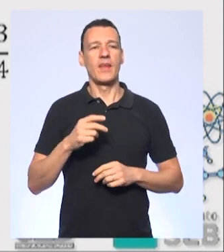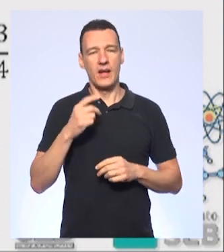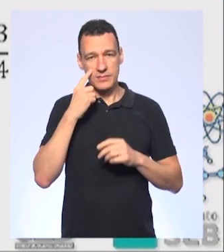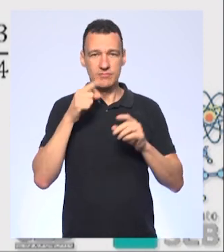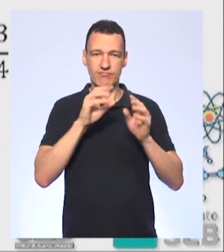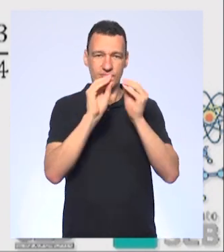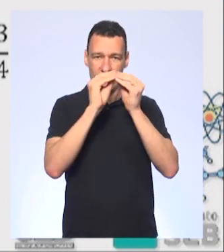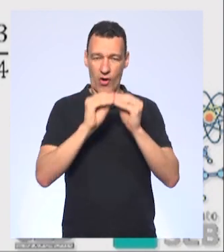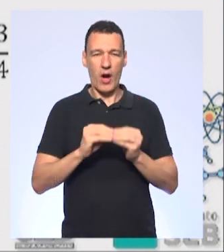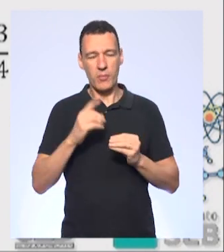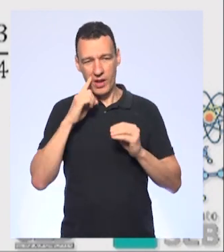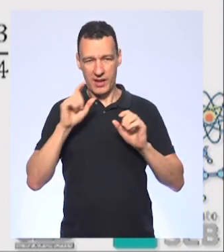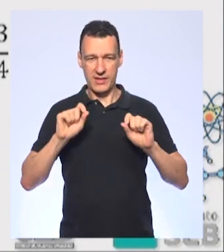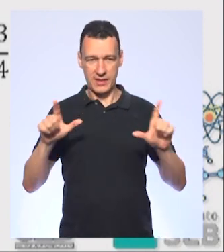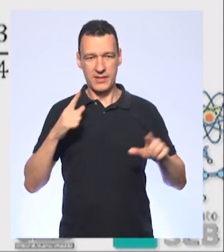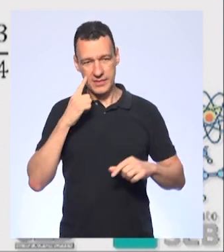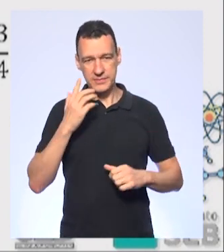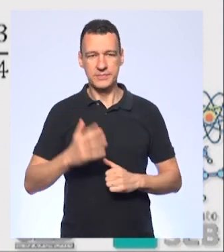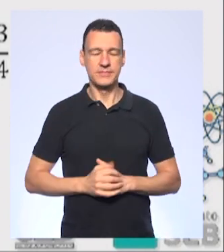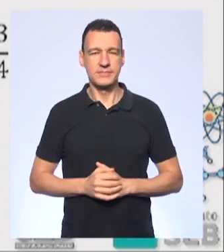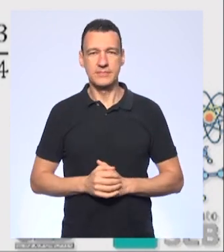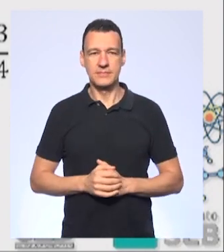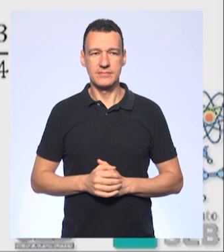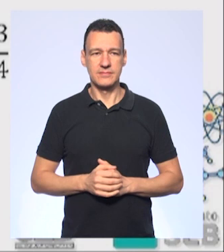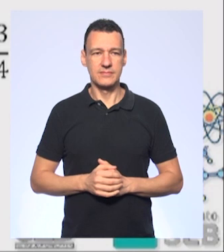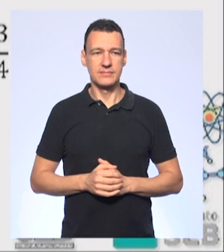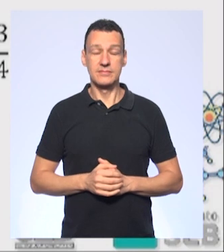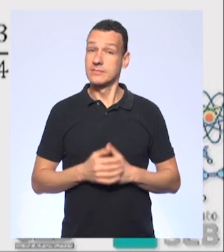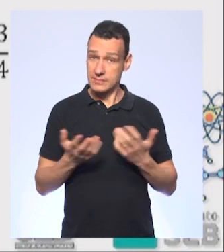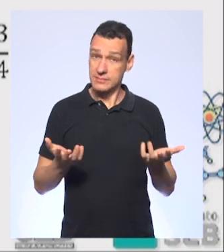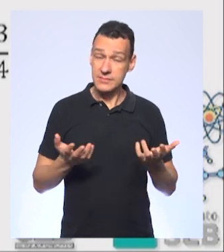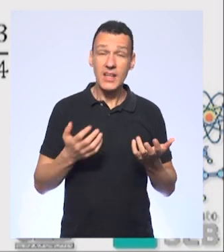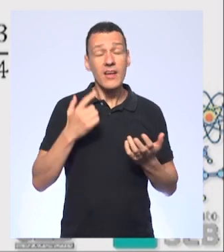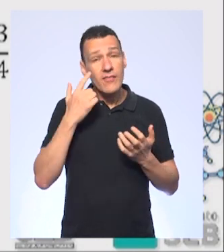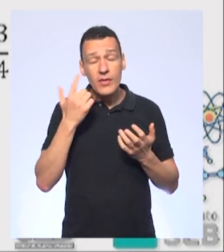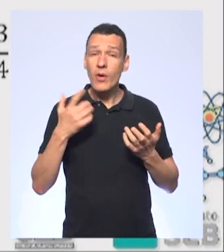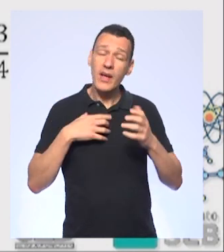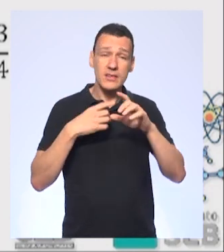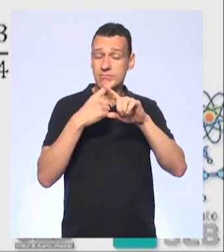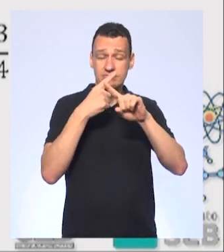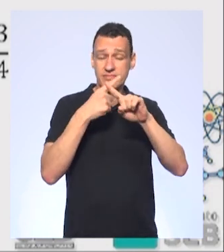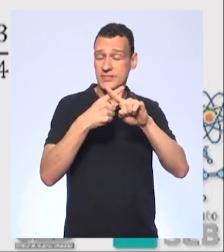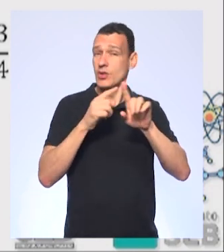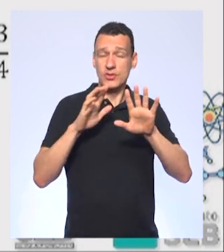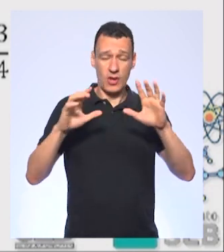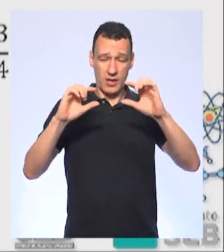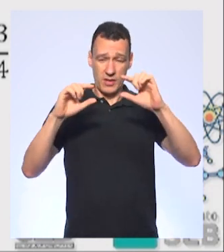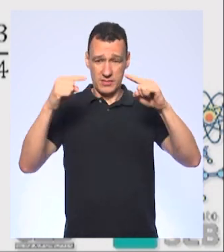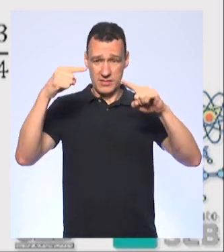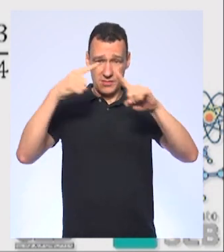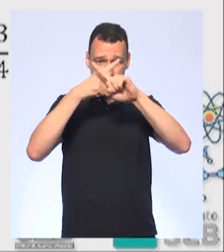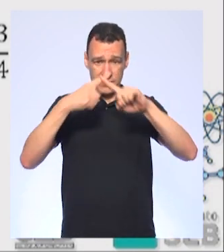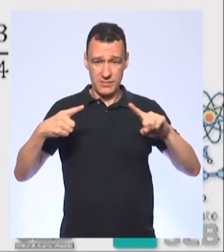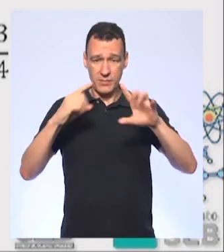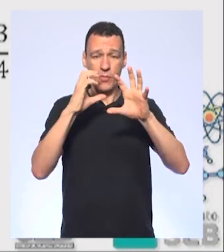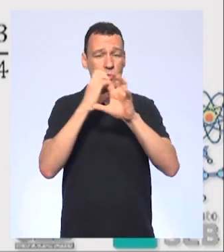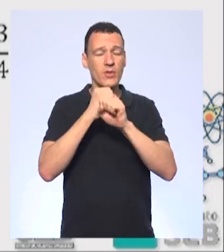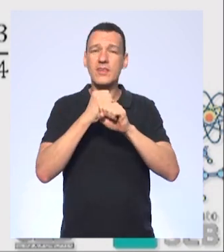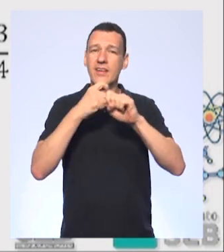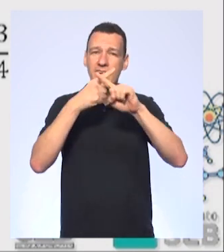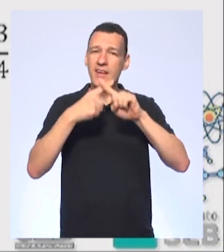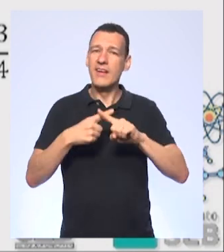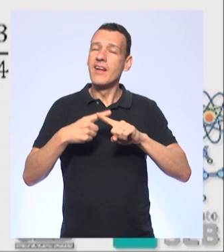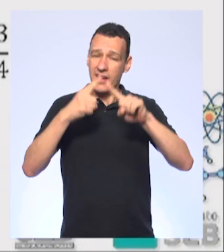dar 120. O que você fez aí, Fredão? Eu simplesmente multipliquei a proporção em cruz. Virou a equação do primeiro